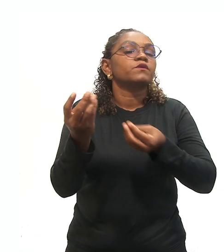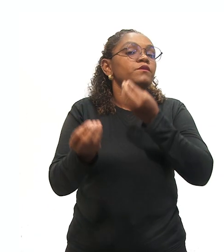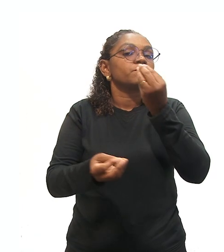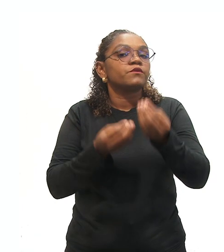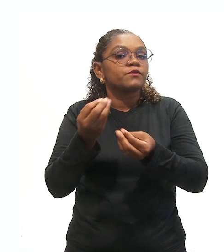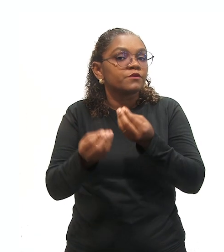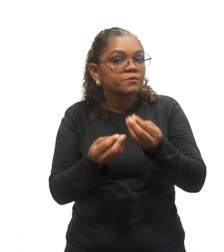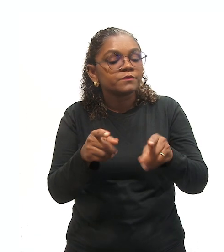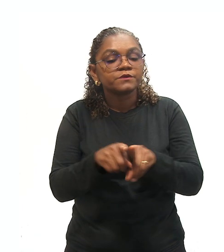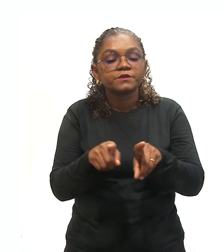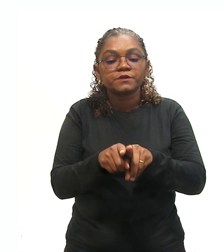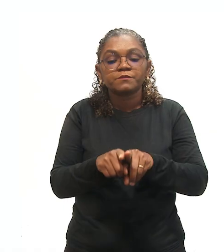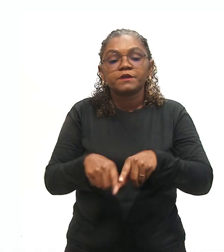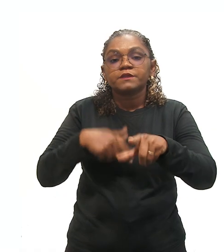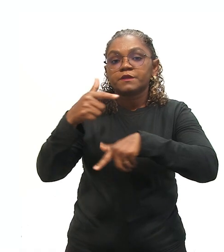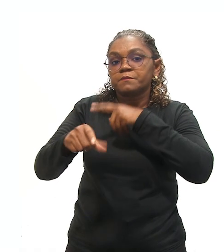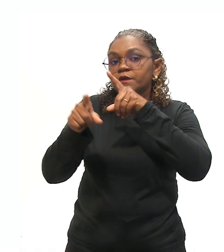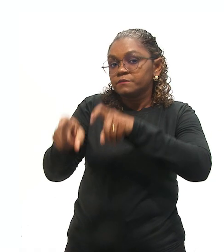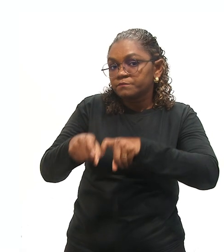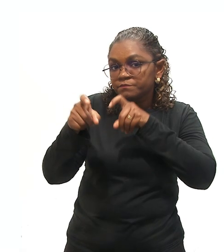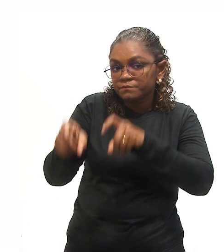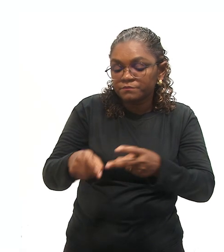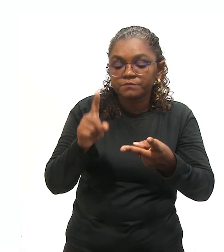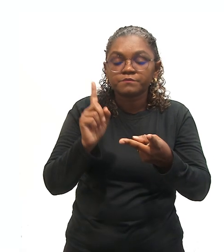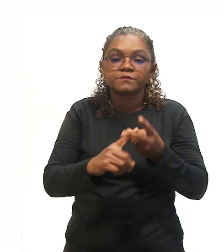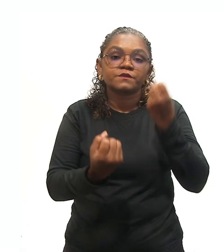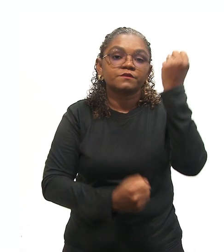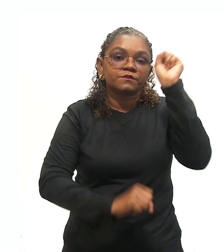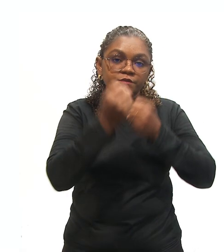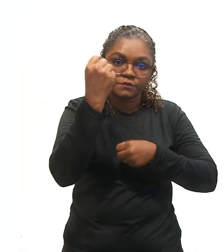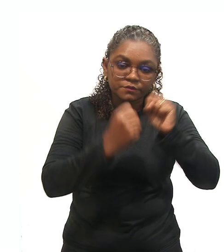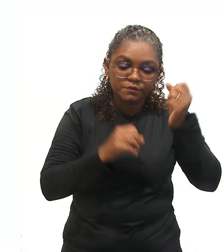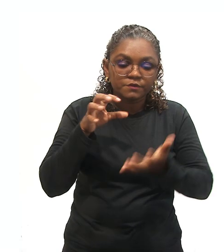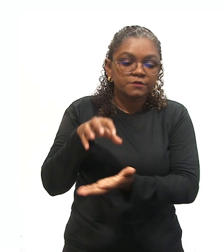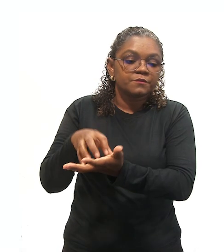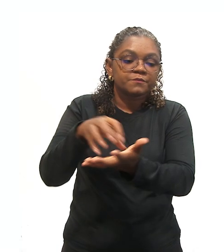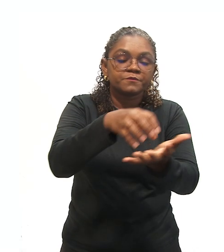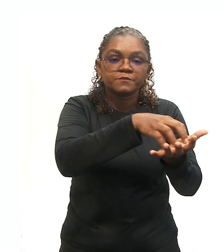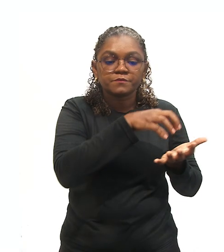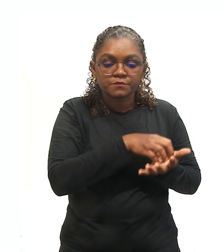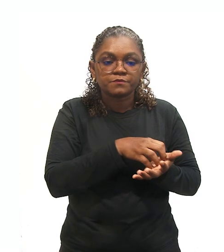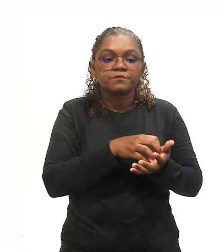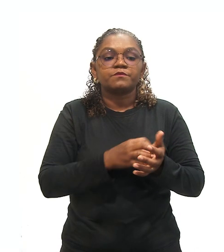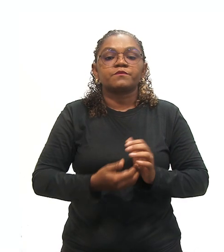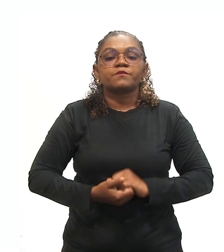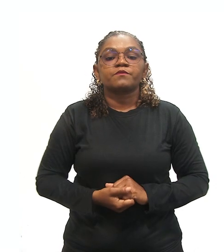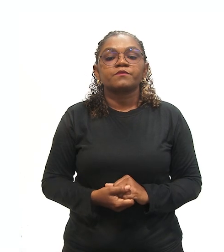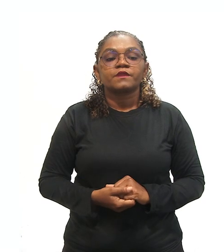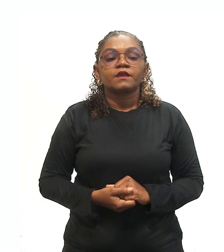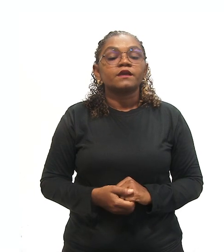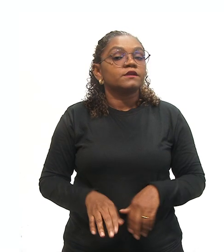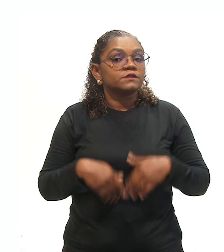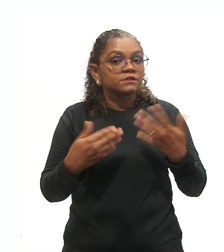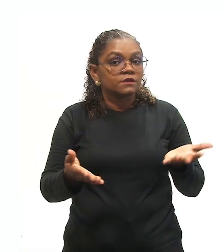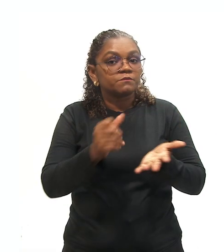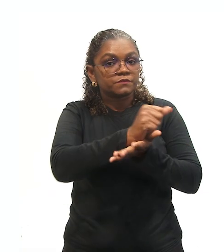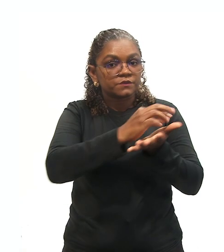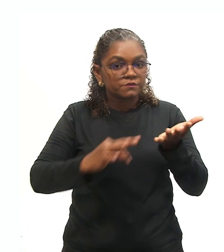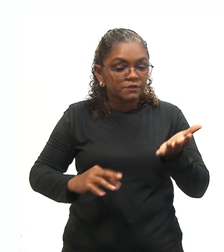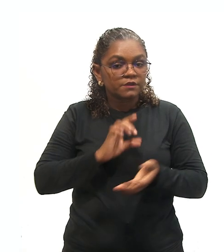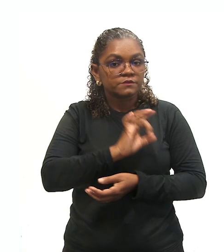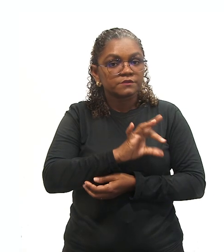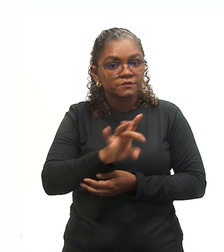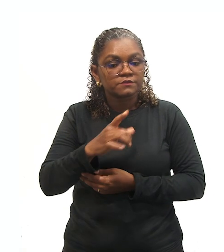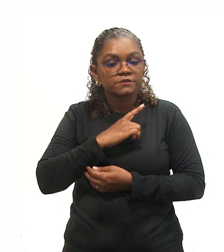atividades avaliativas estão divididas assim. A atividade de percurso número 1 vai valer 10 pontos. A atividade 2, que aí é uma atividade